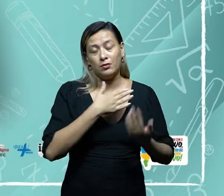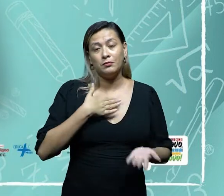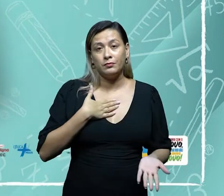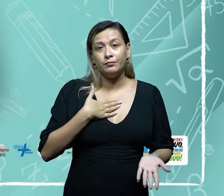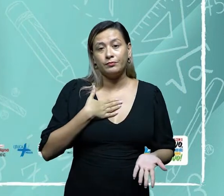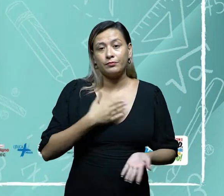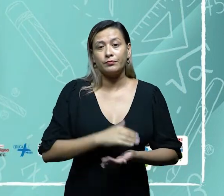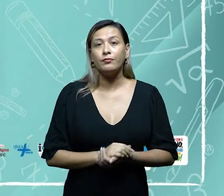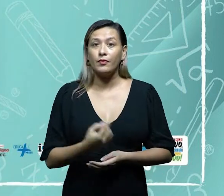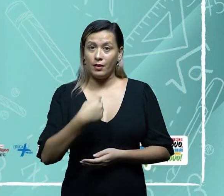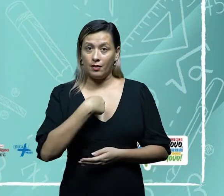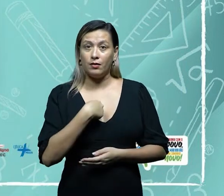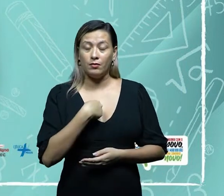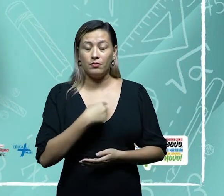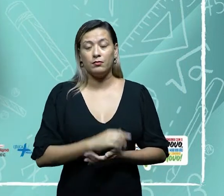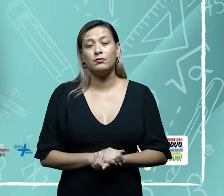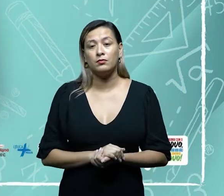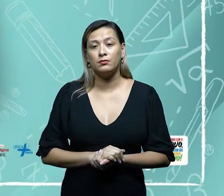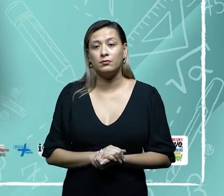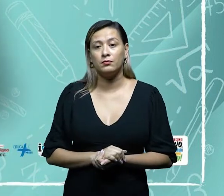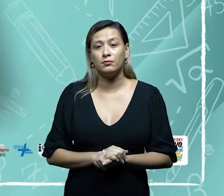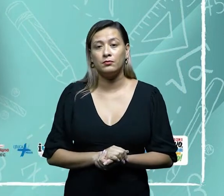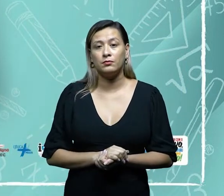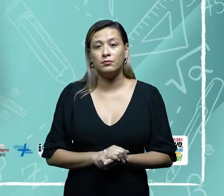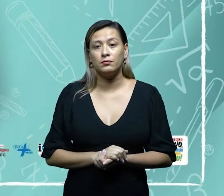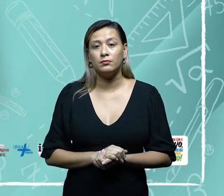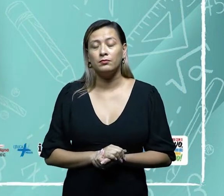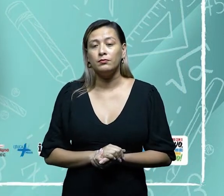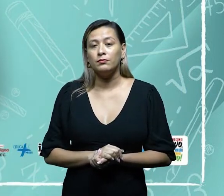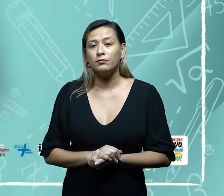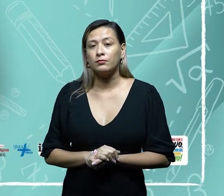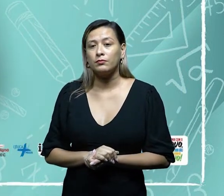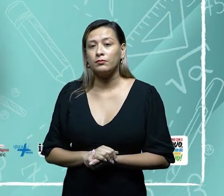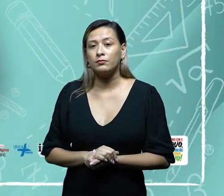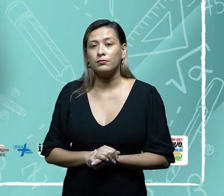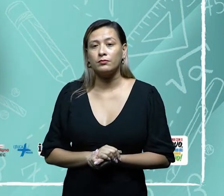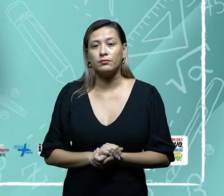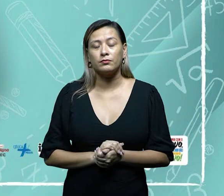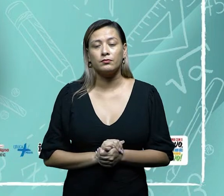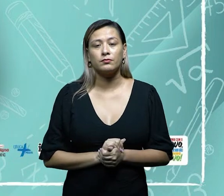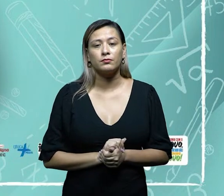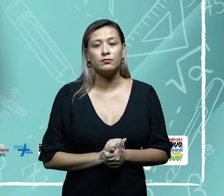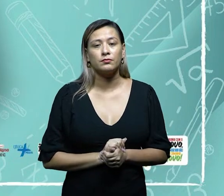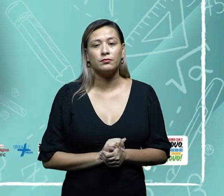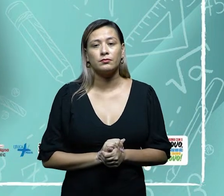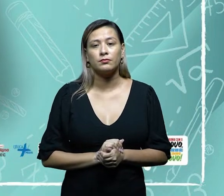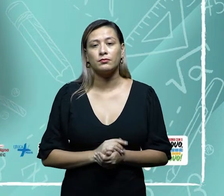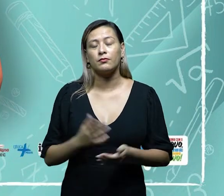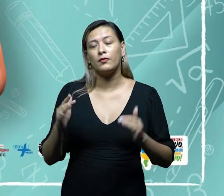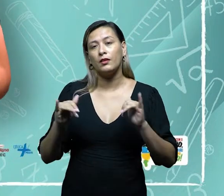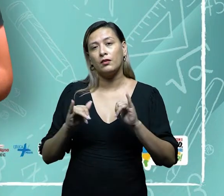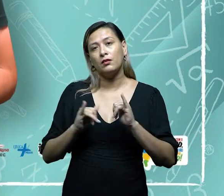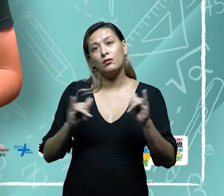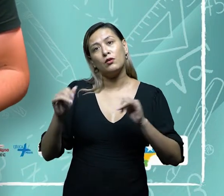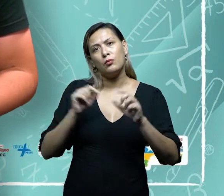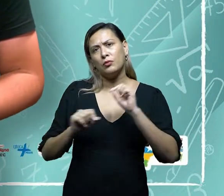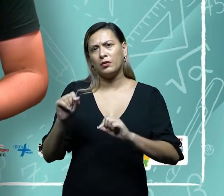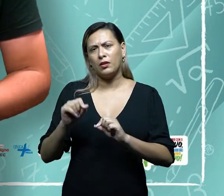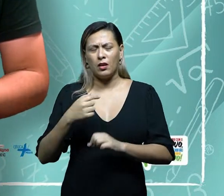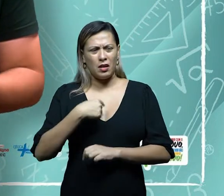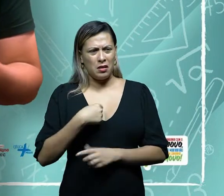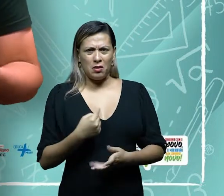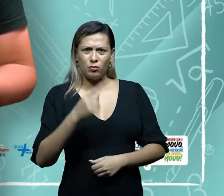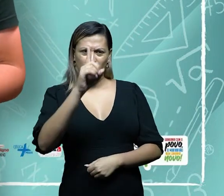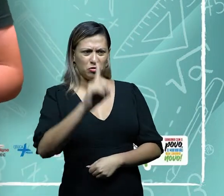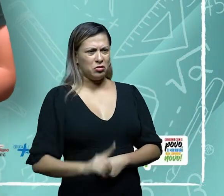vou sofrer uma sanção, né? Então, ele, com medo da minha responsabilização, ele diz assim, não, eu abdiquei desse direito,